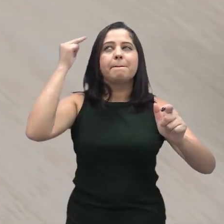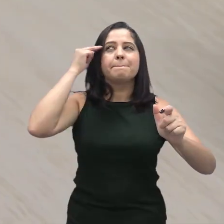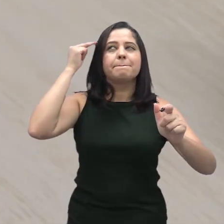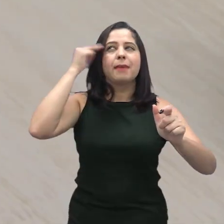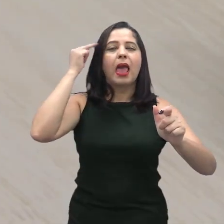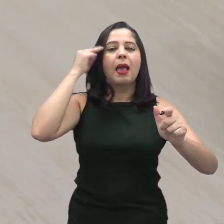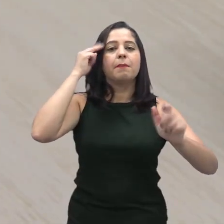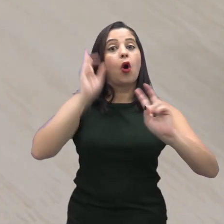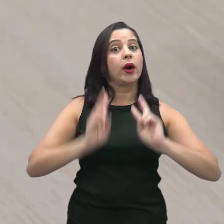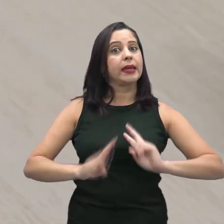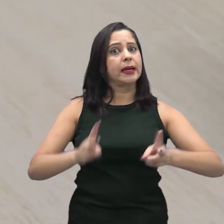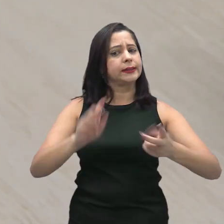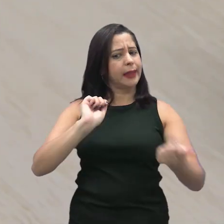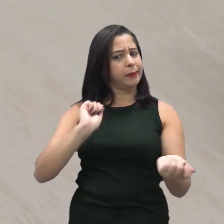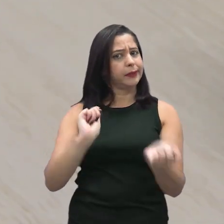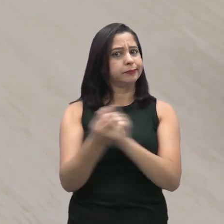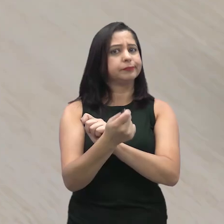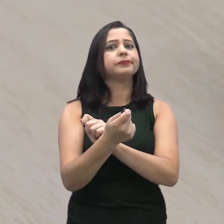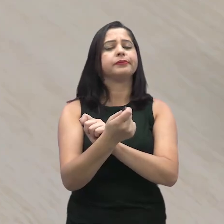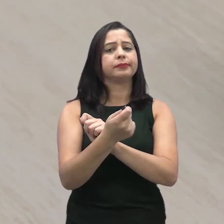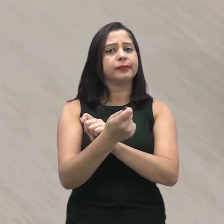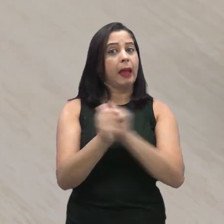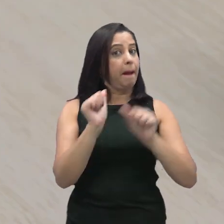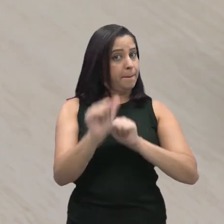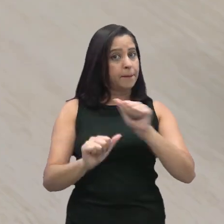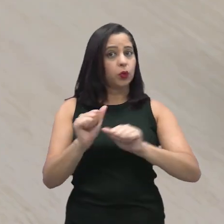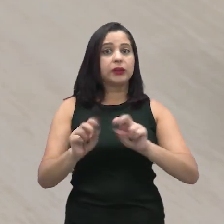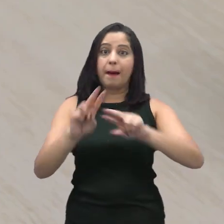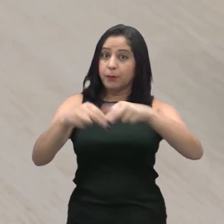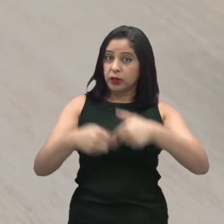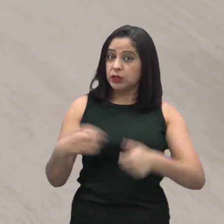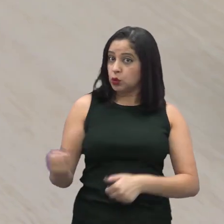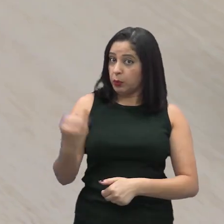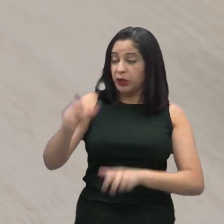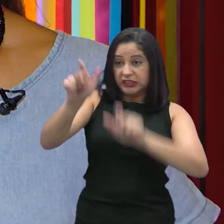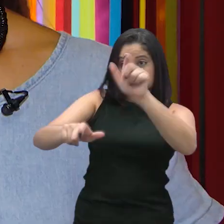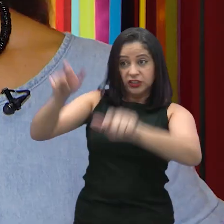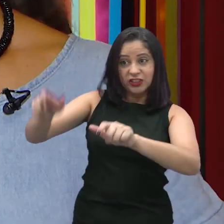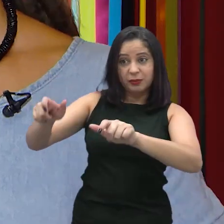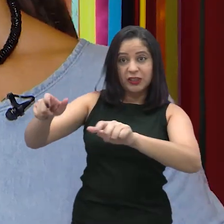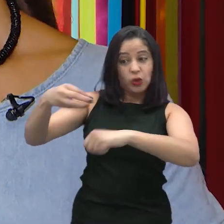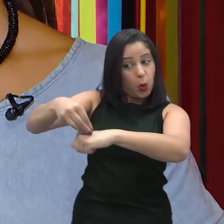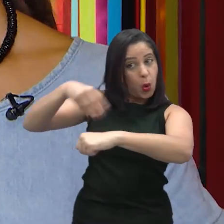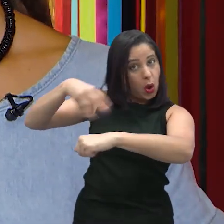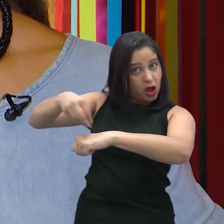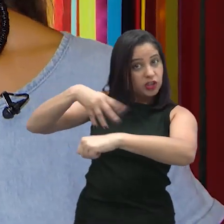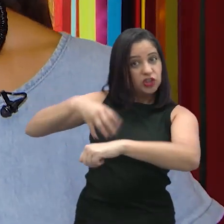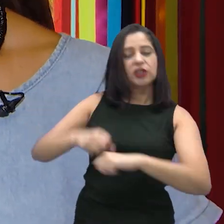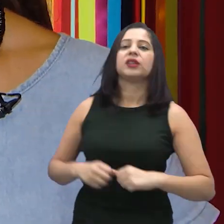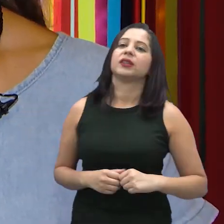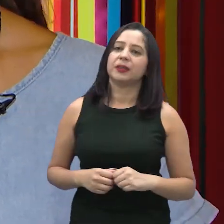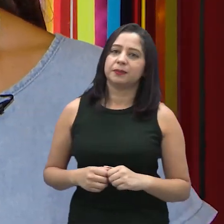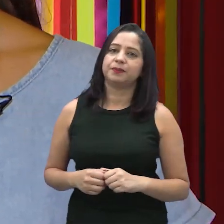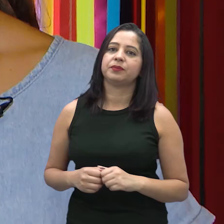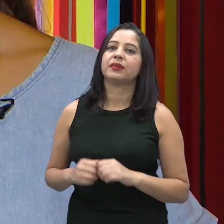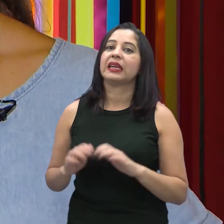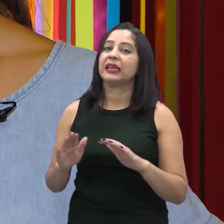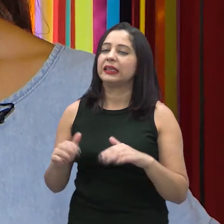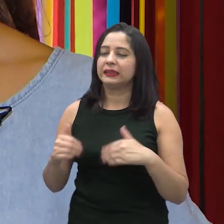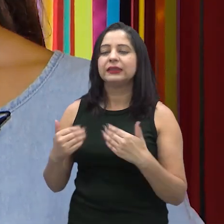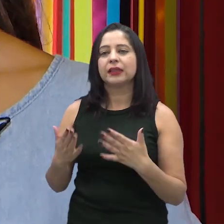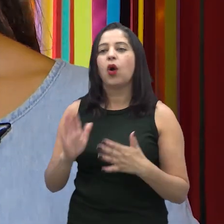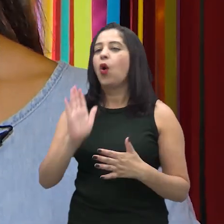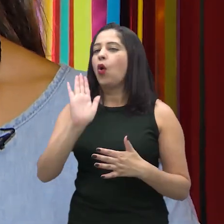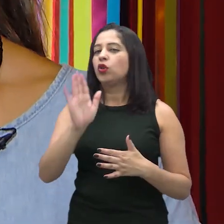por isso, a colaboração dos usuários do aplicativo é tão importante. Para além dos patrimônios preservados que a gente